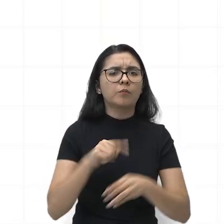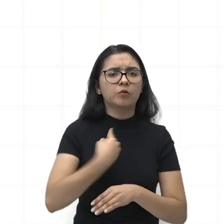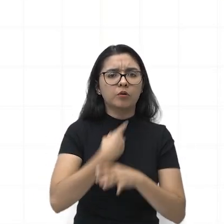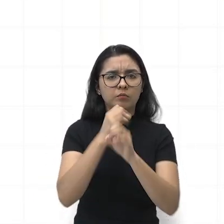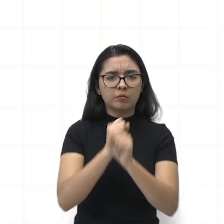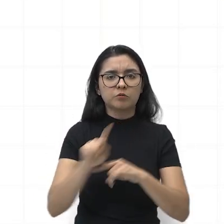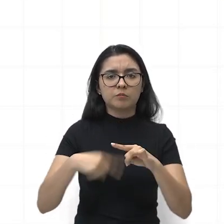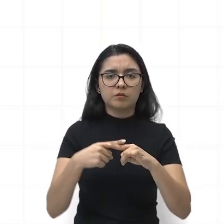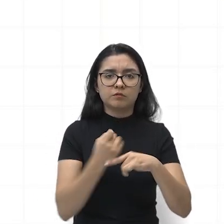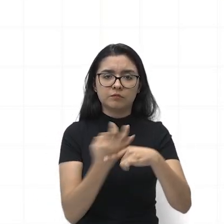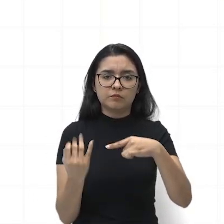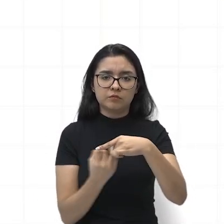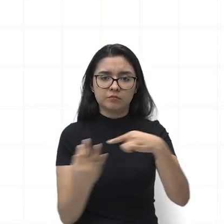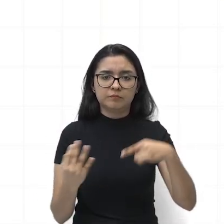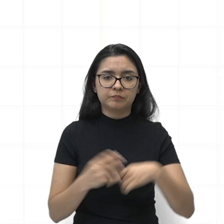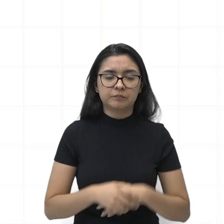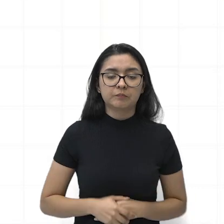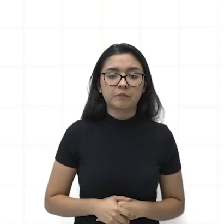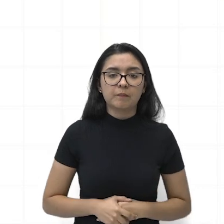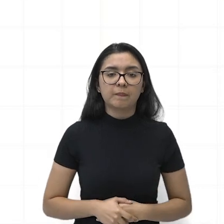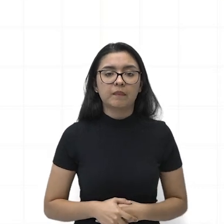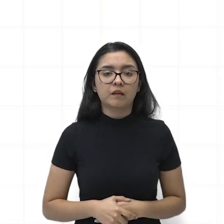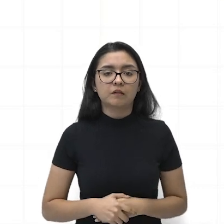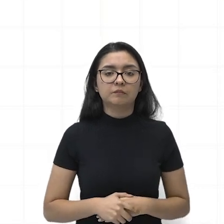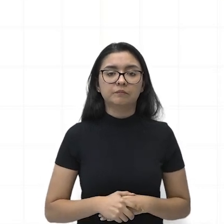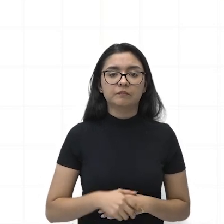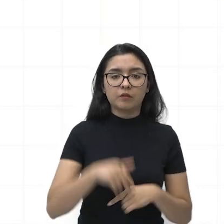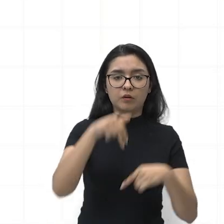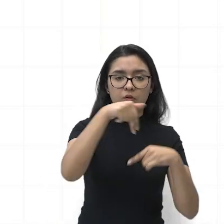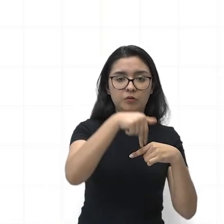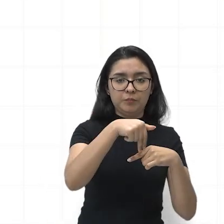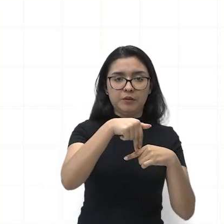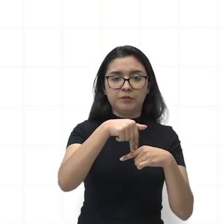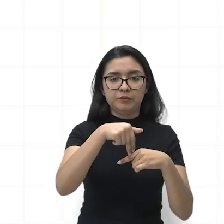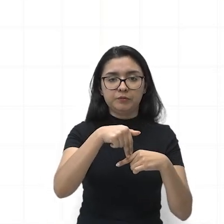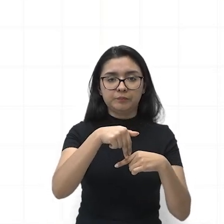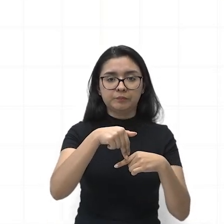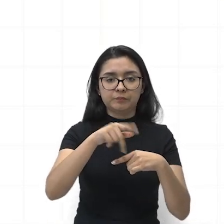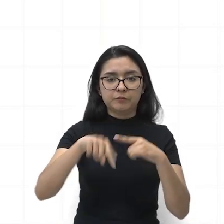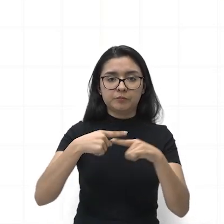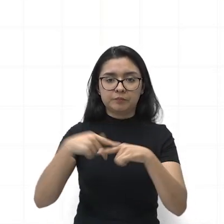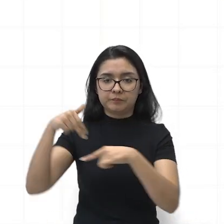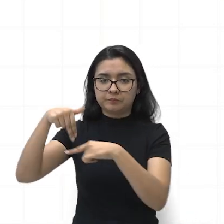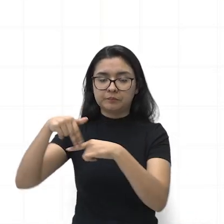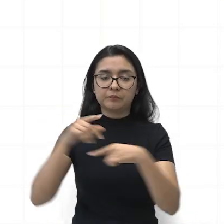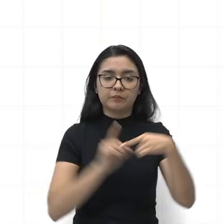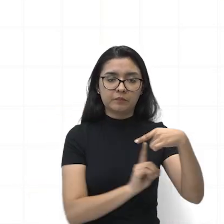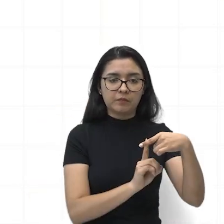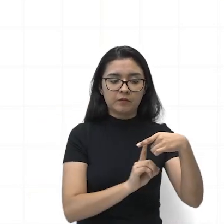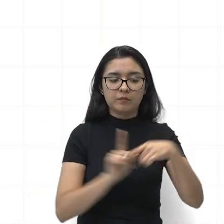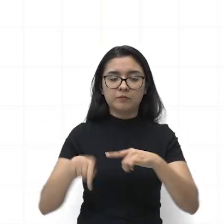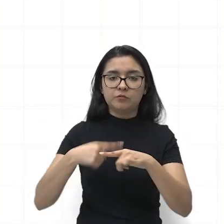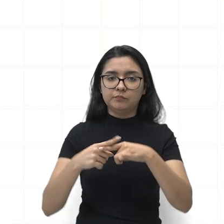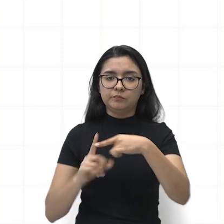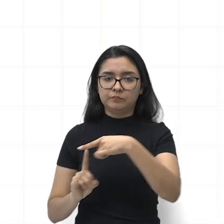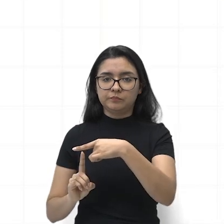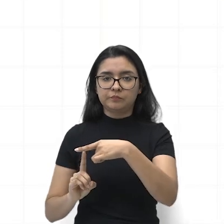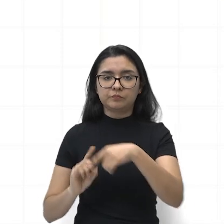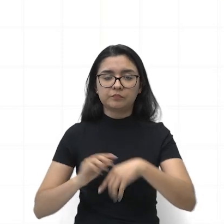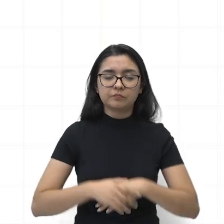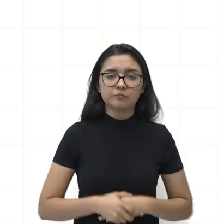multiplica a fração? Multiplique numerador com numerador e denominador